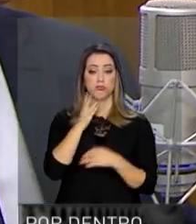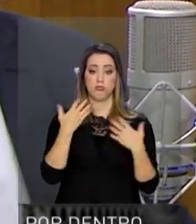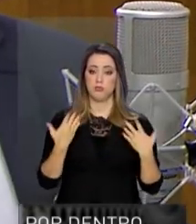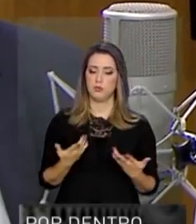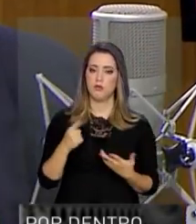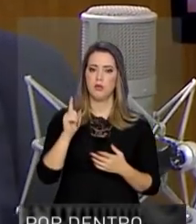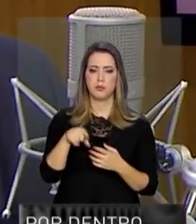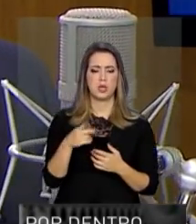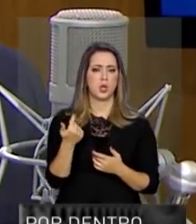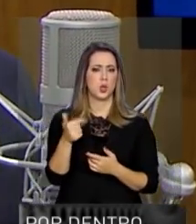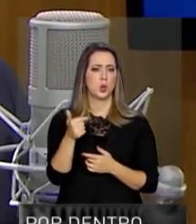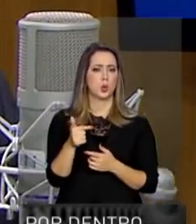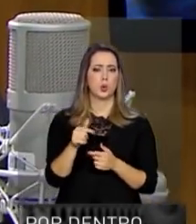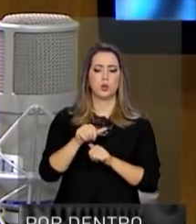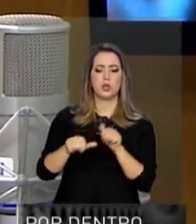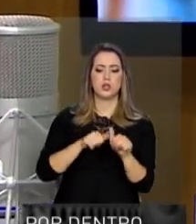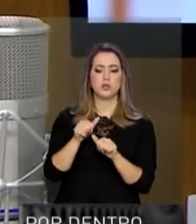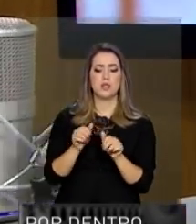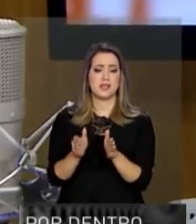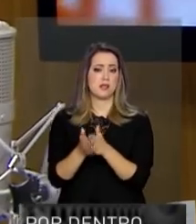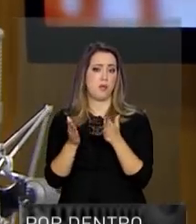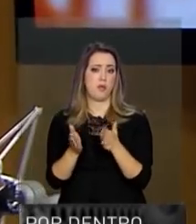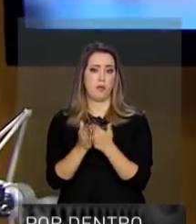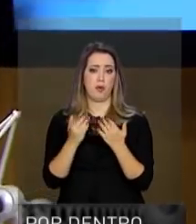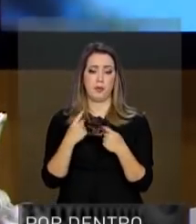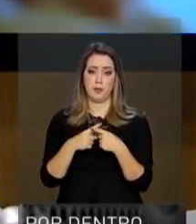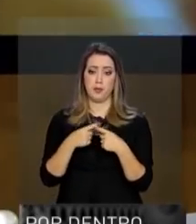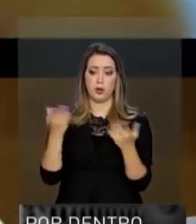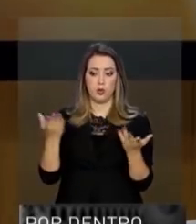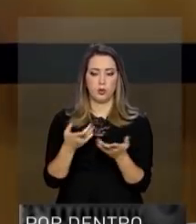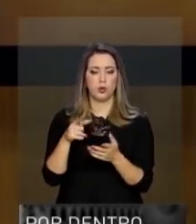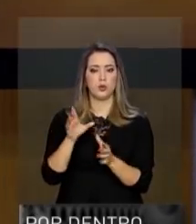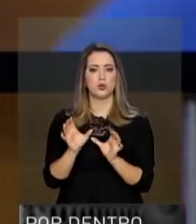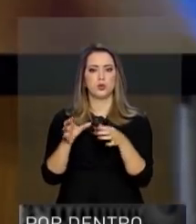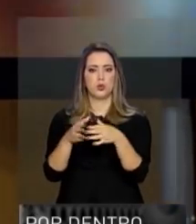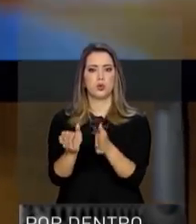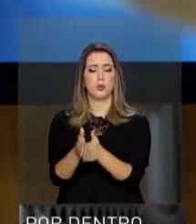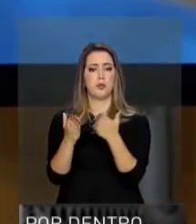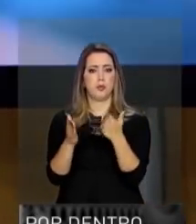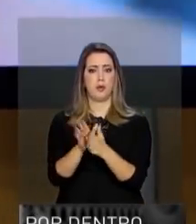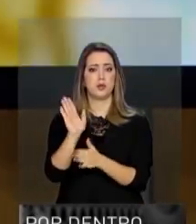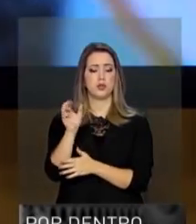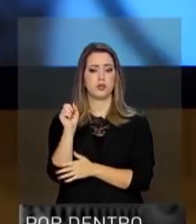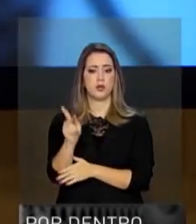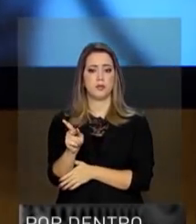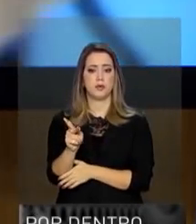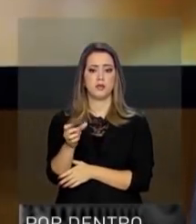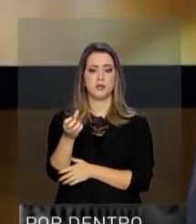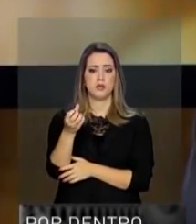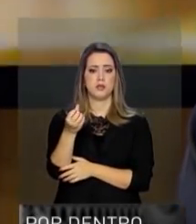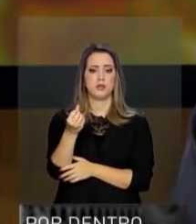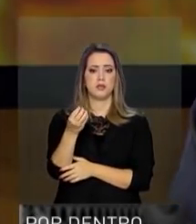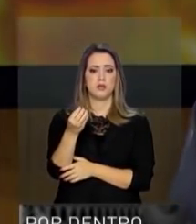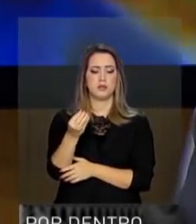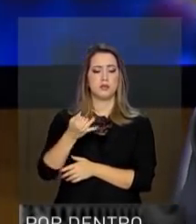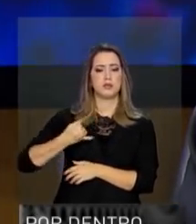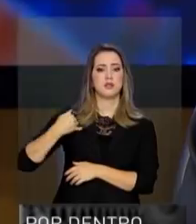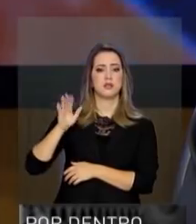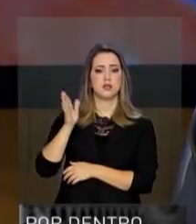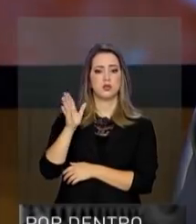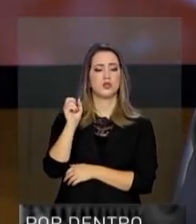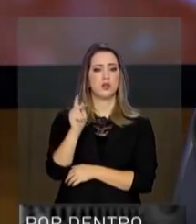As pessoas mais pobres no Brasil já se aposentam com idade, por idade. Aos 65 anos para homens e aos 60 anos para as mulheres.